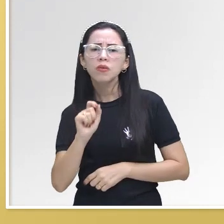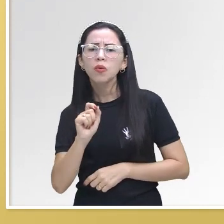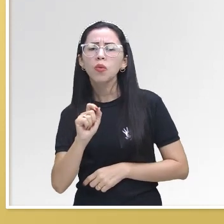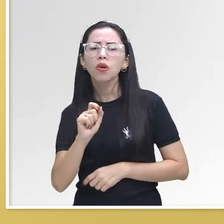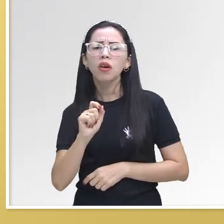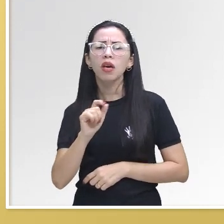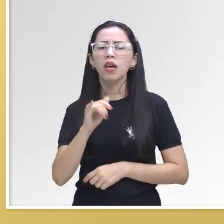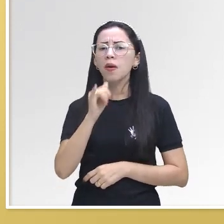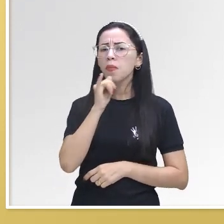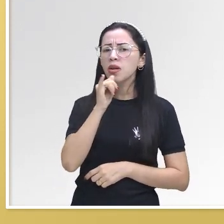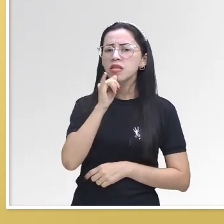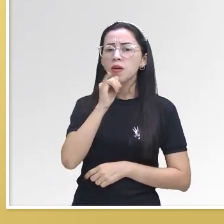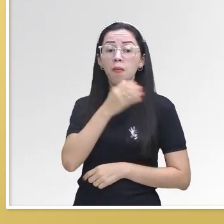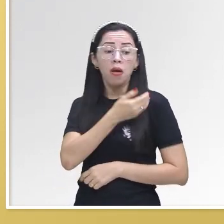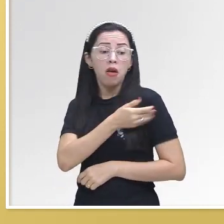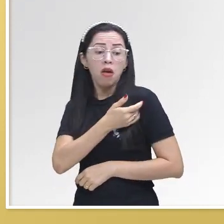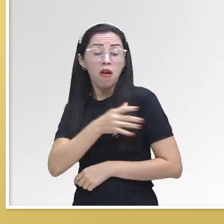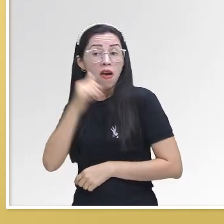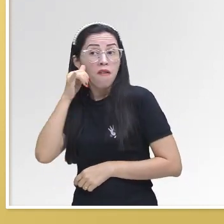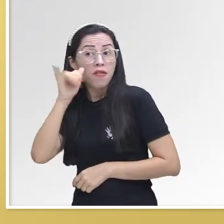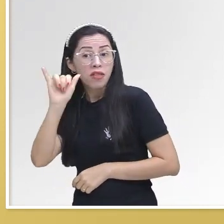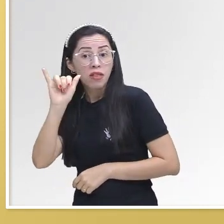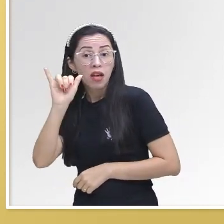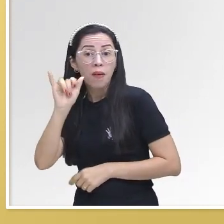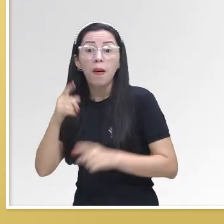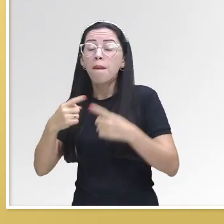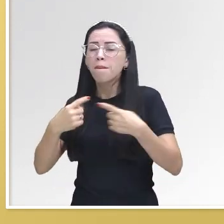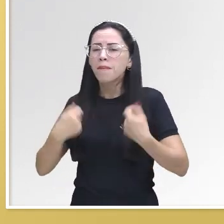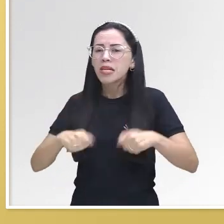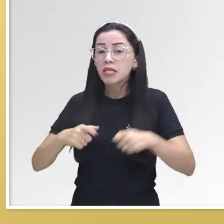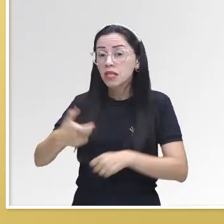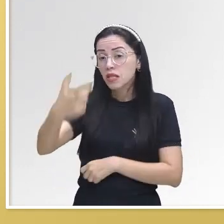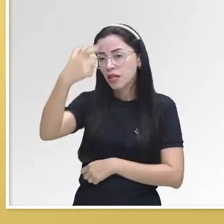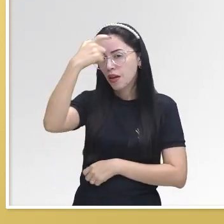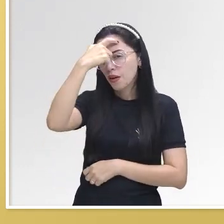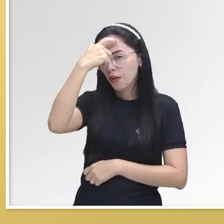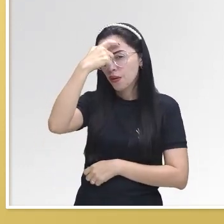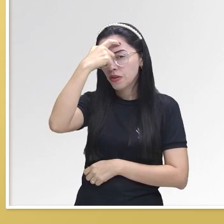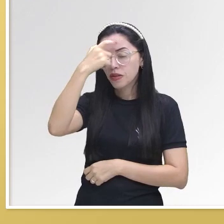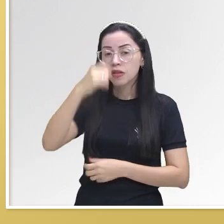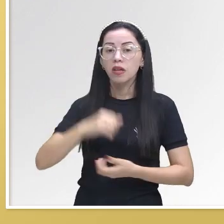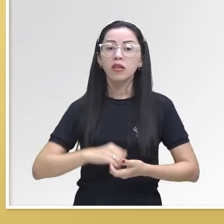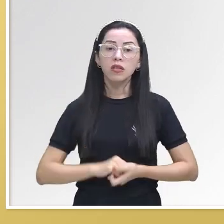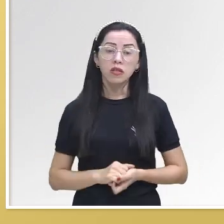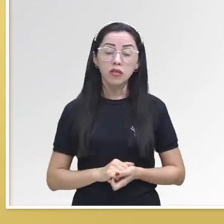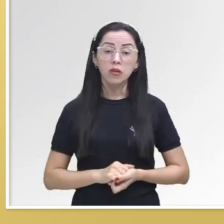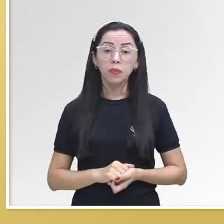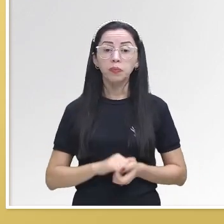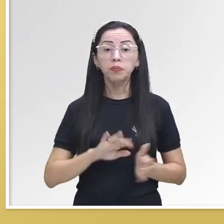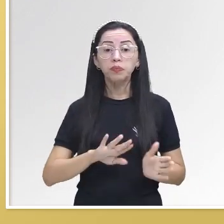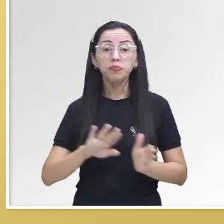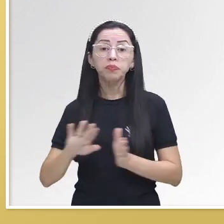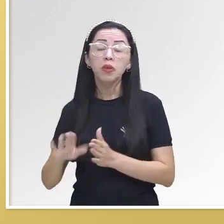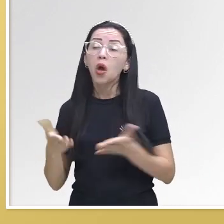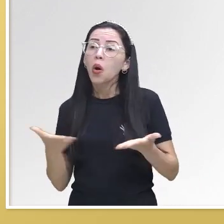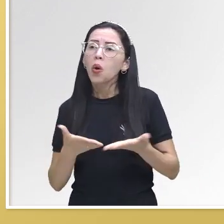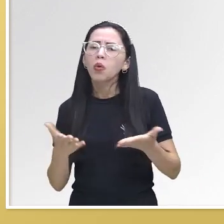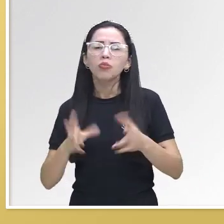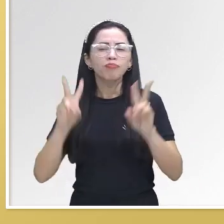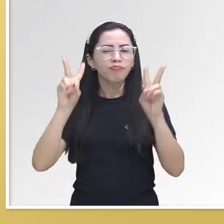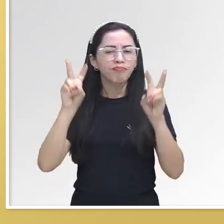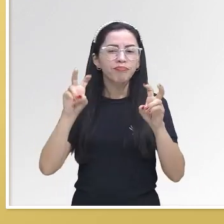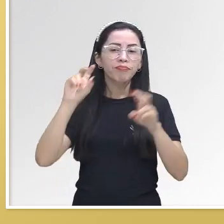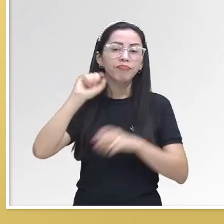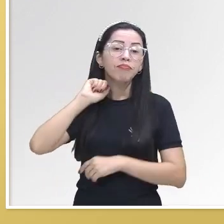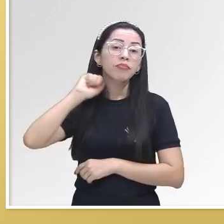praticar o racismo, é preciso ser antirracista. O caso dos suicídios. Líderes indígenas